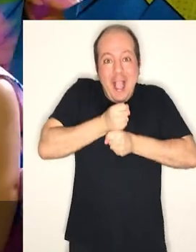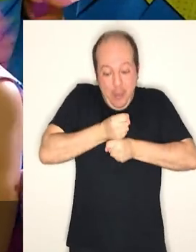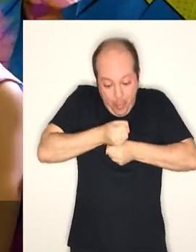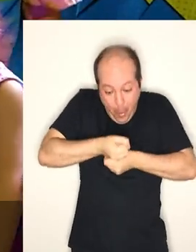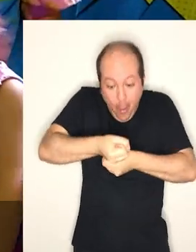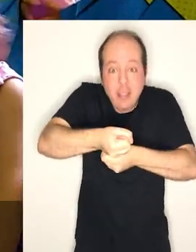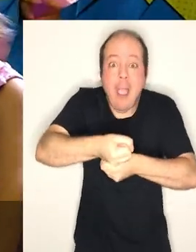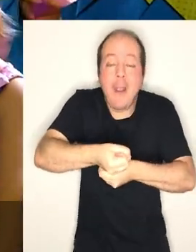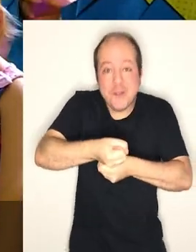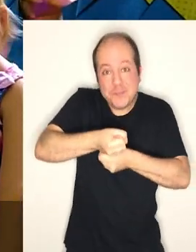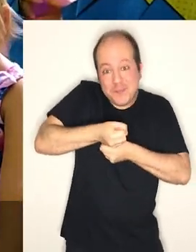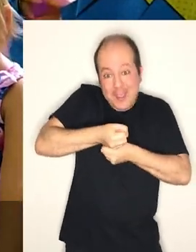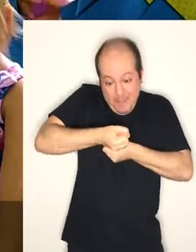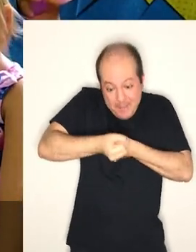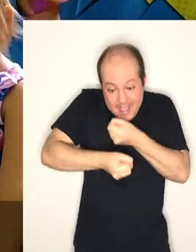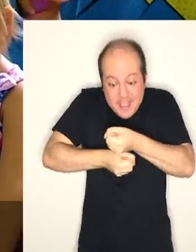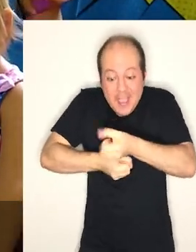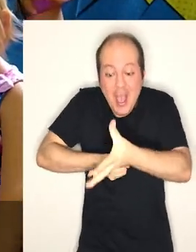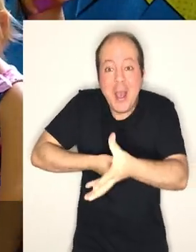presa.